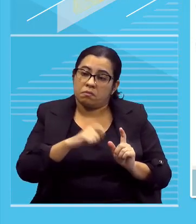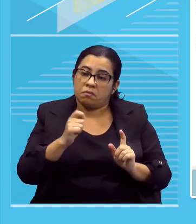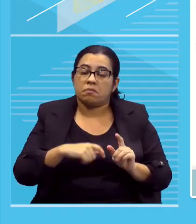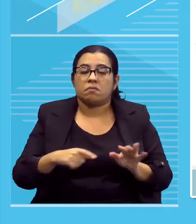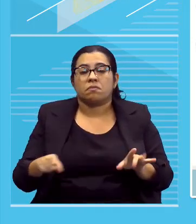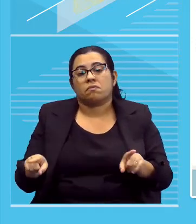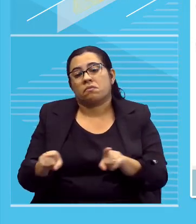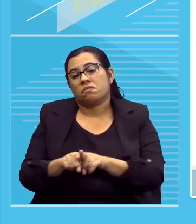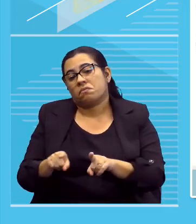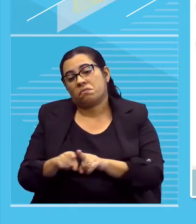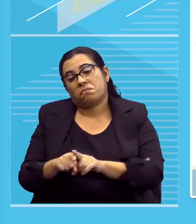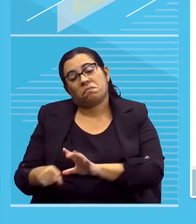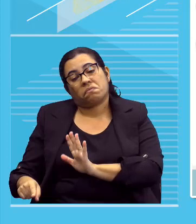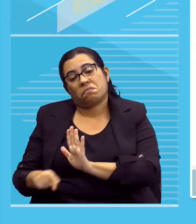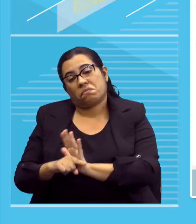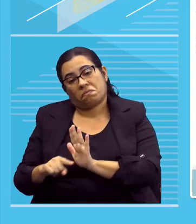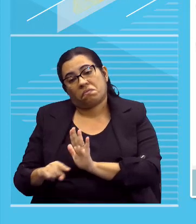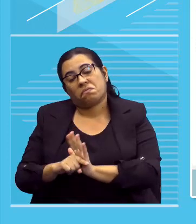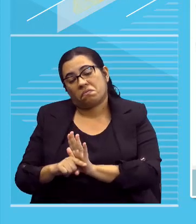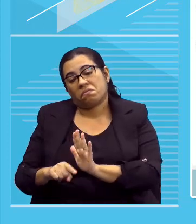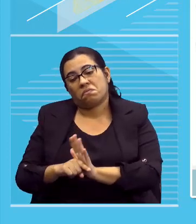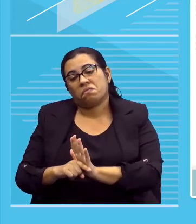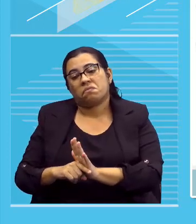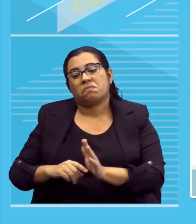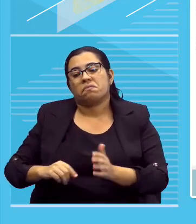e também para o lado negativo